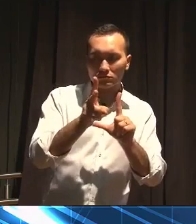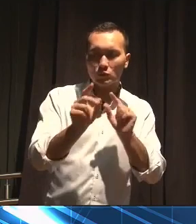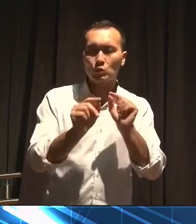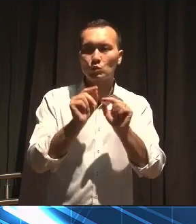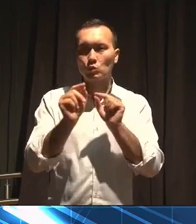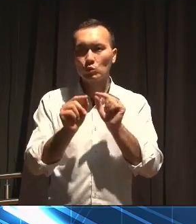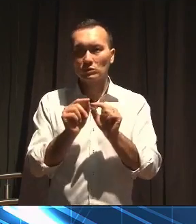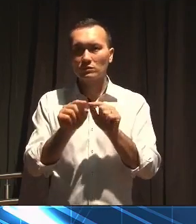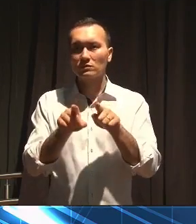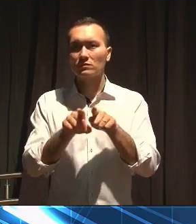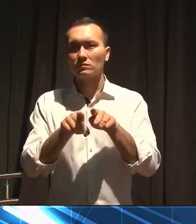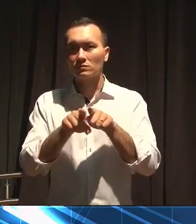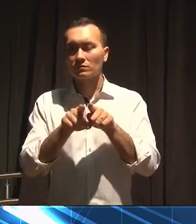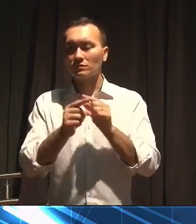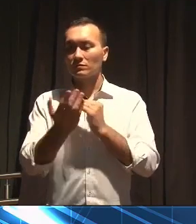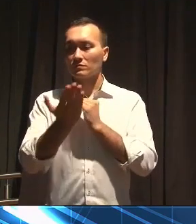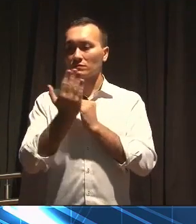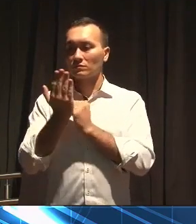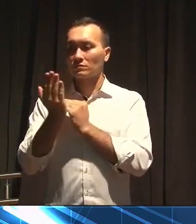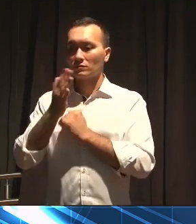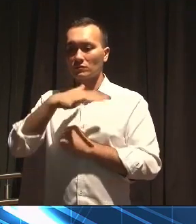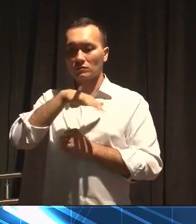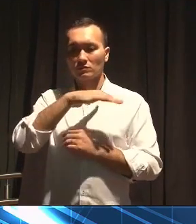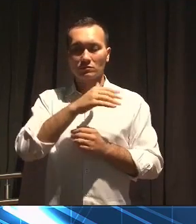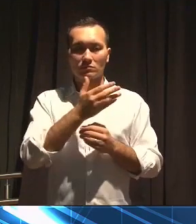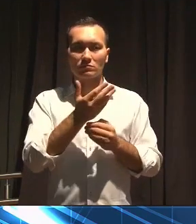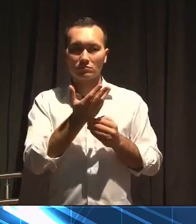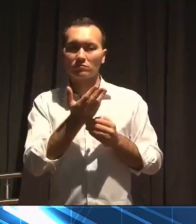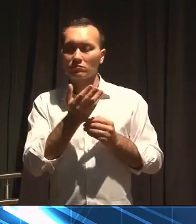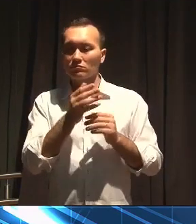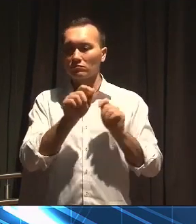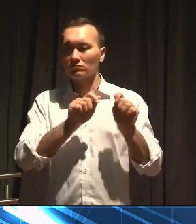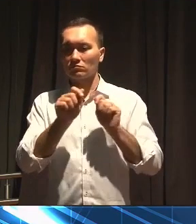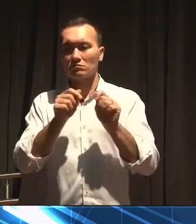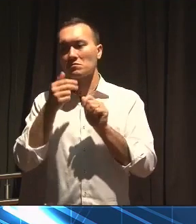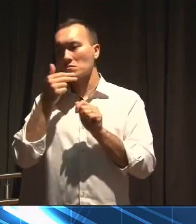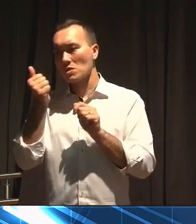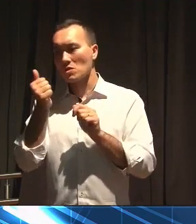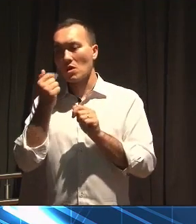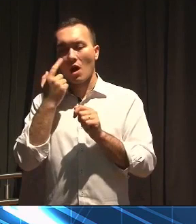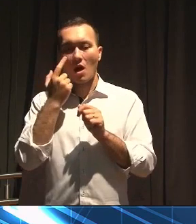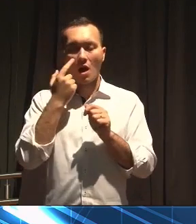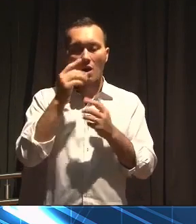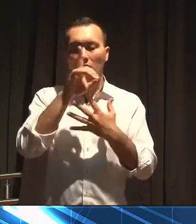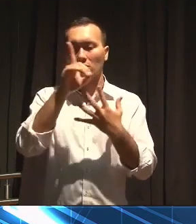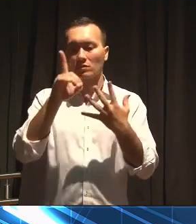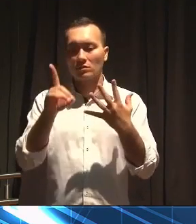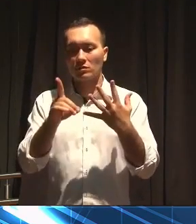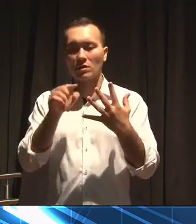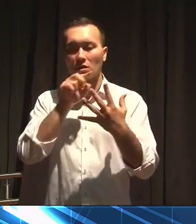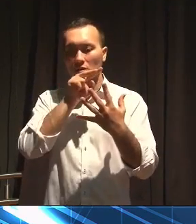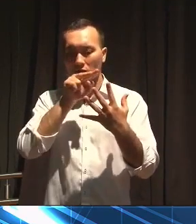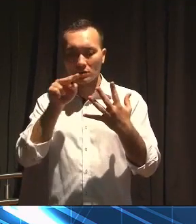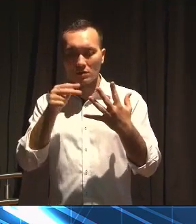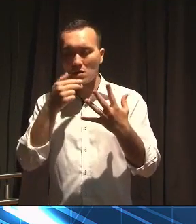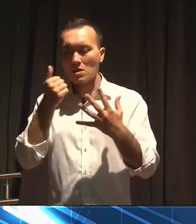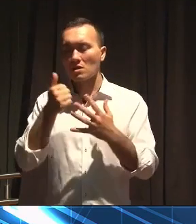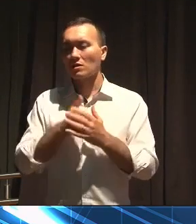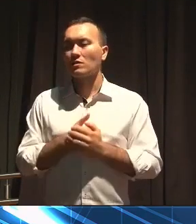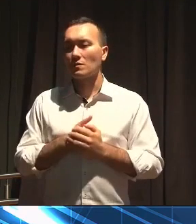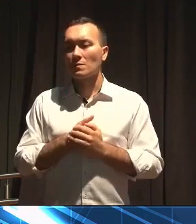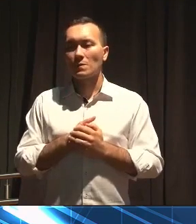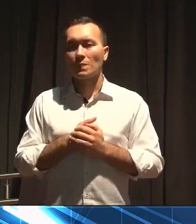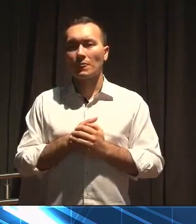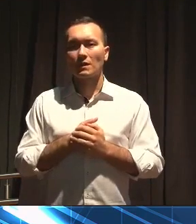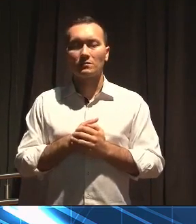vai melhorar a nossa vida em questão de custos, porque tu não vai ter exatamente gastando o que tu precisa.